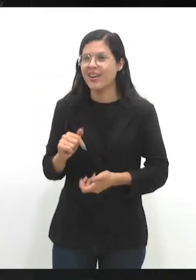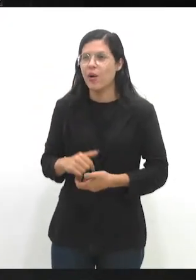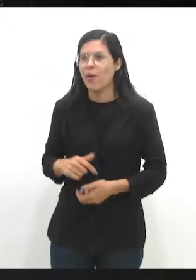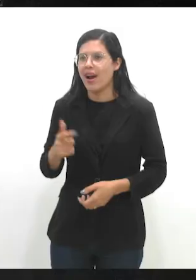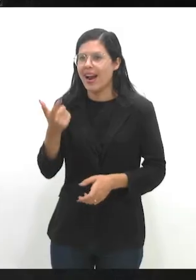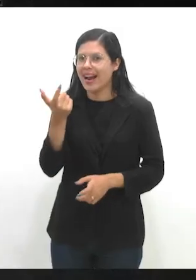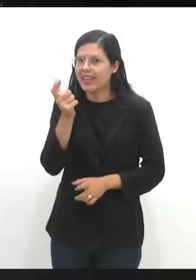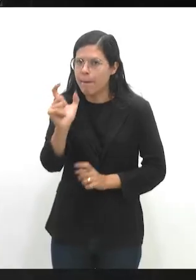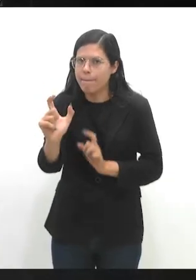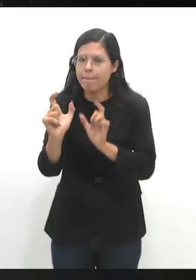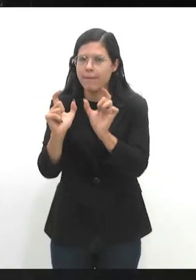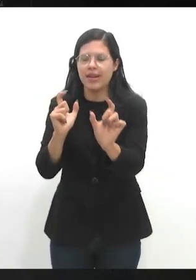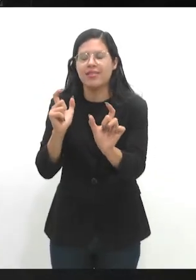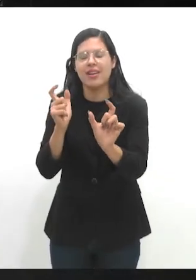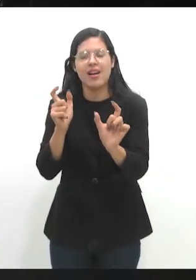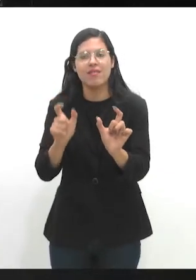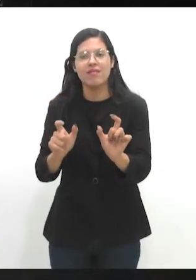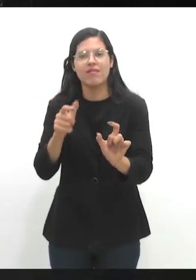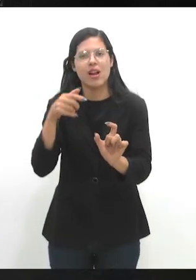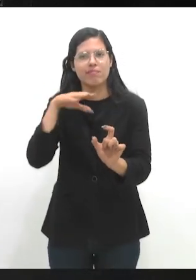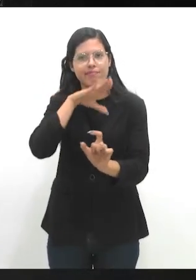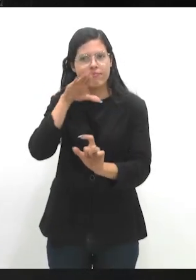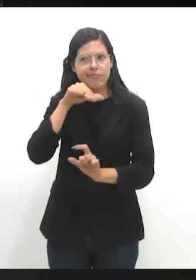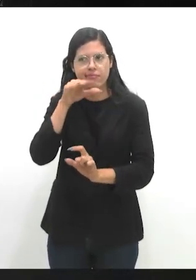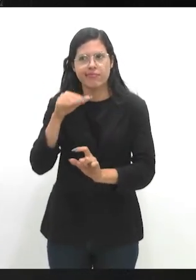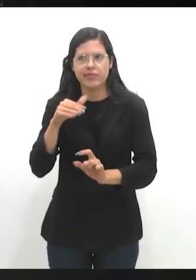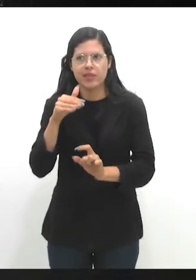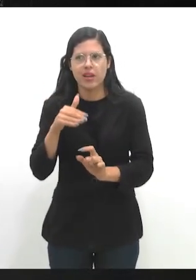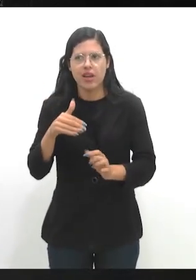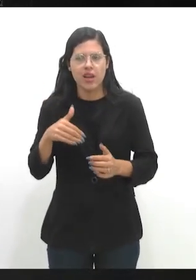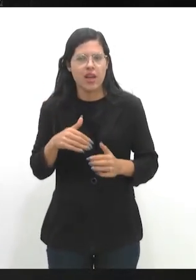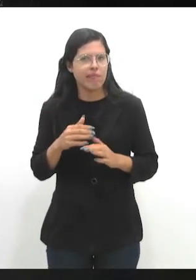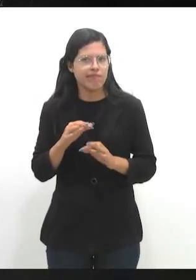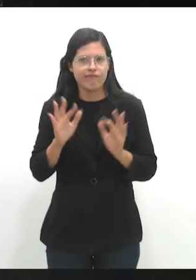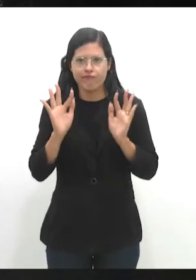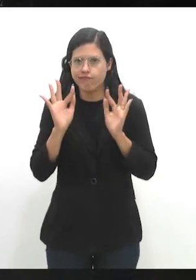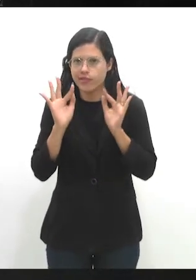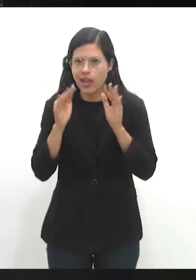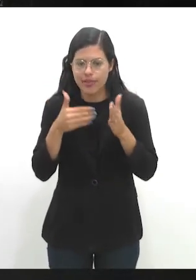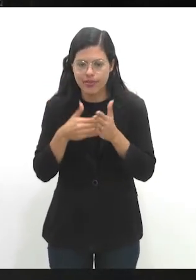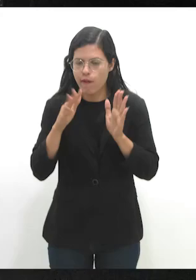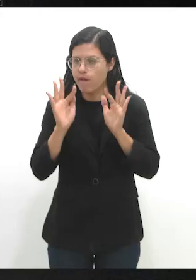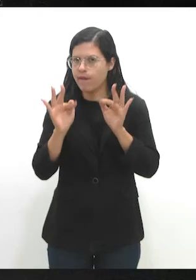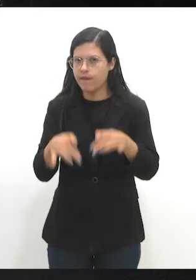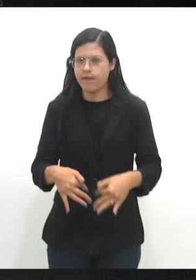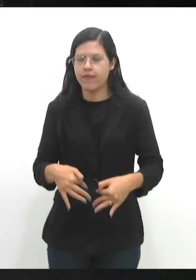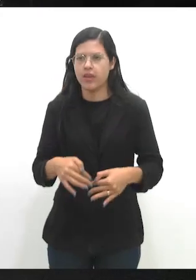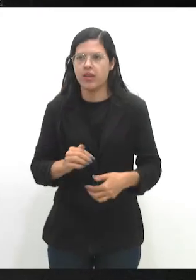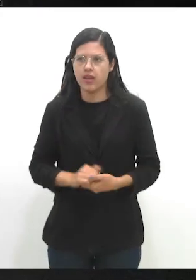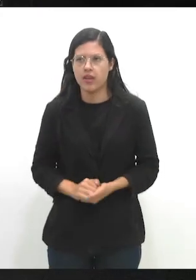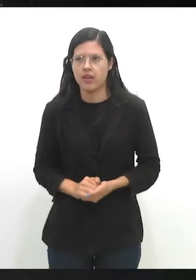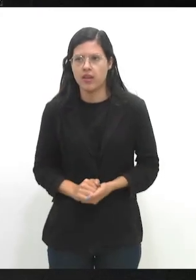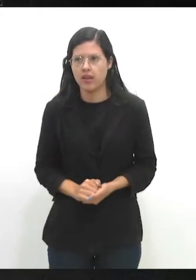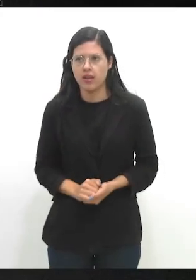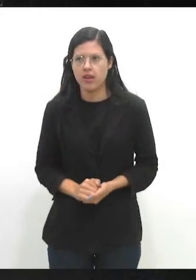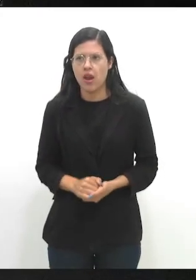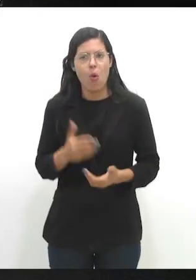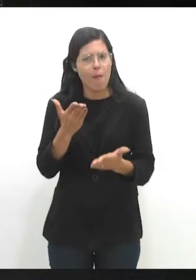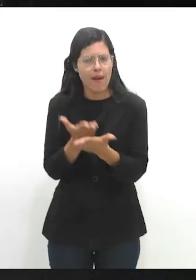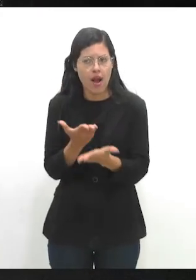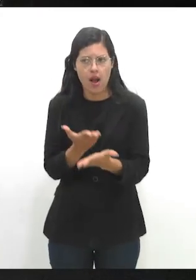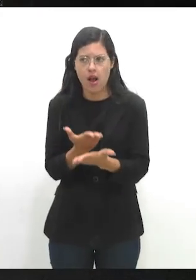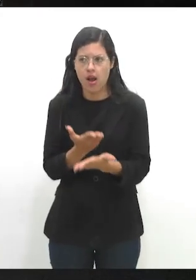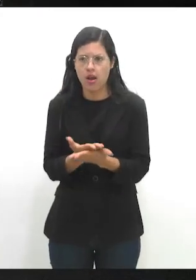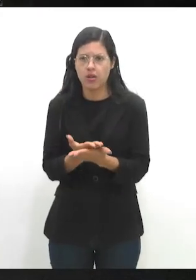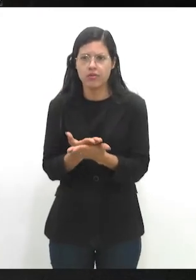cada palavra é dita até o fim, ele não deixa passar nenhuma intenção. Tudo é uma